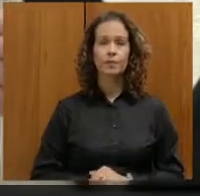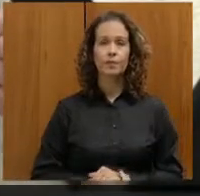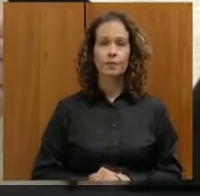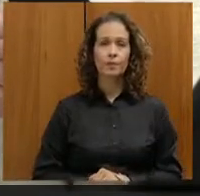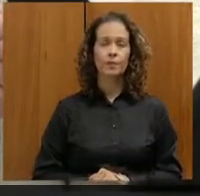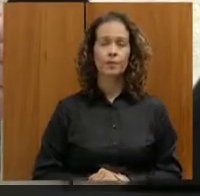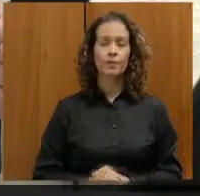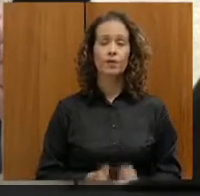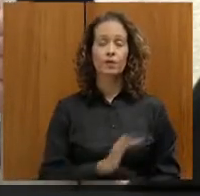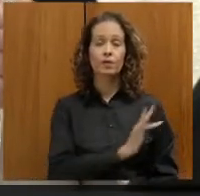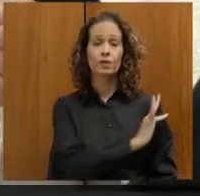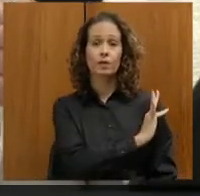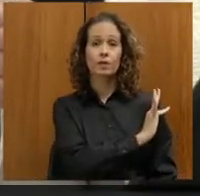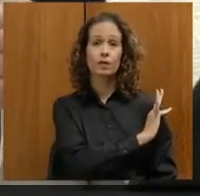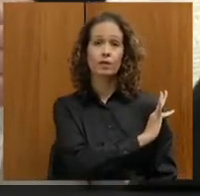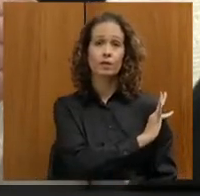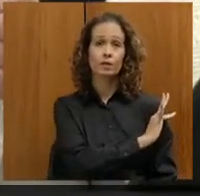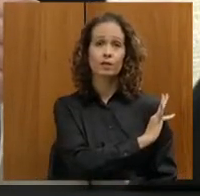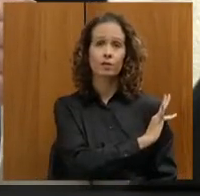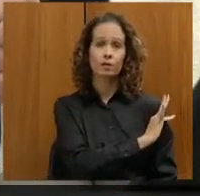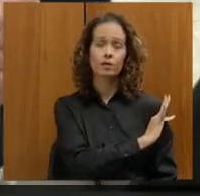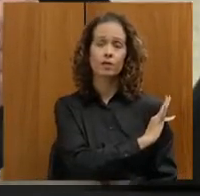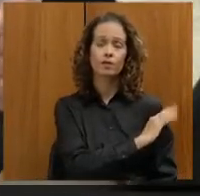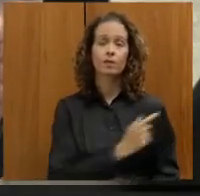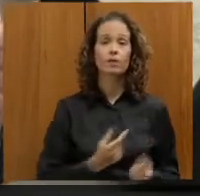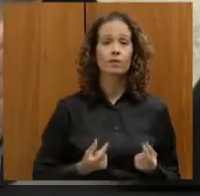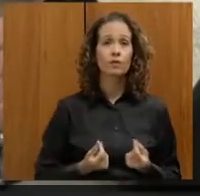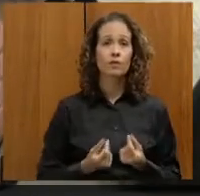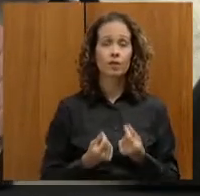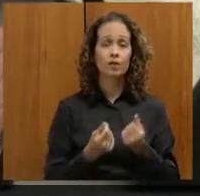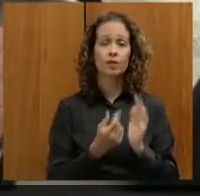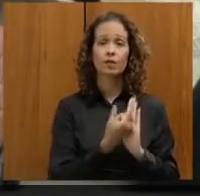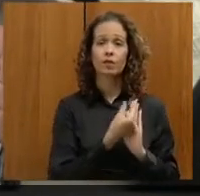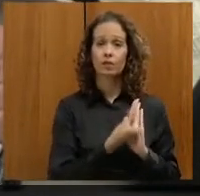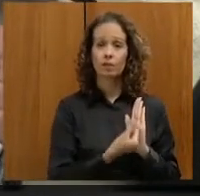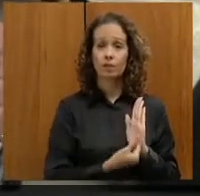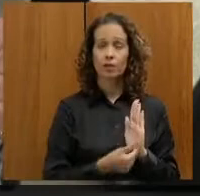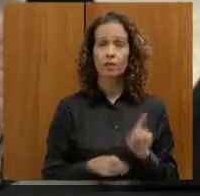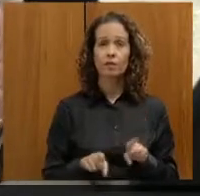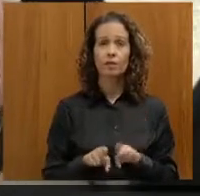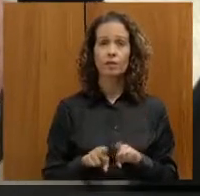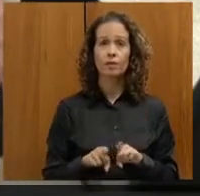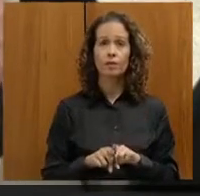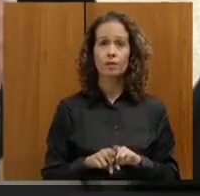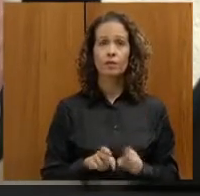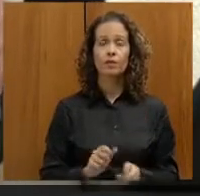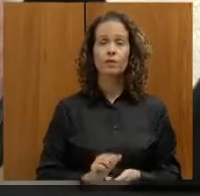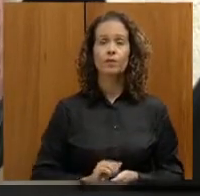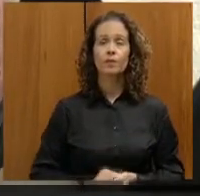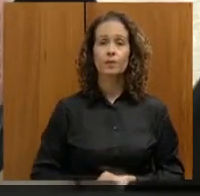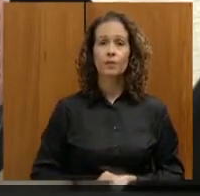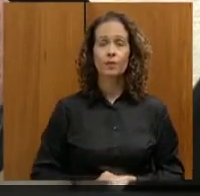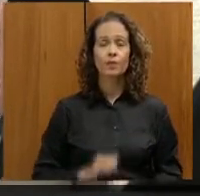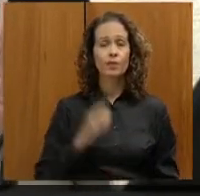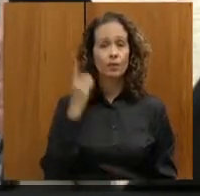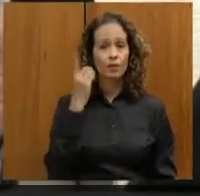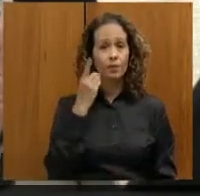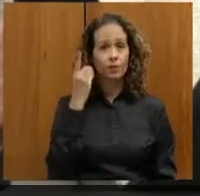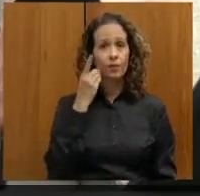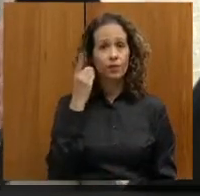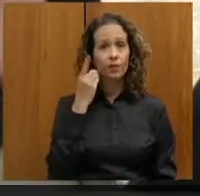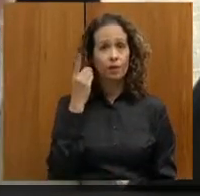pela fiscalização financeira e orçamentária nessa os deputados